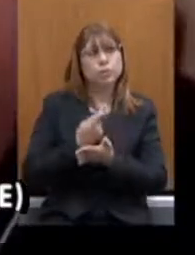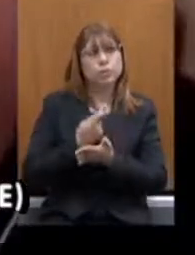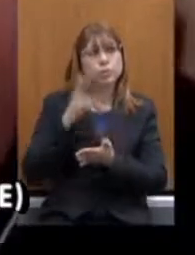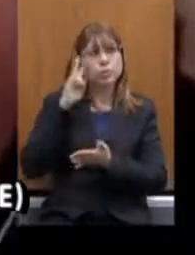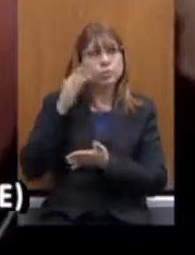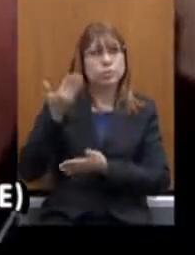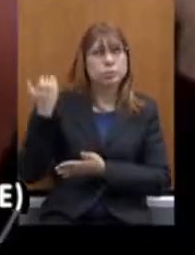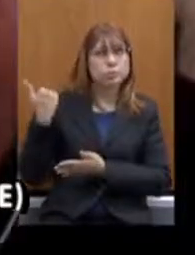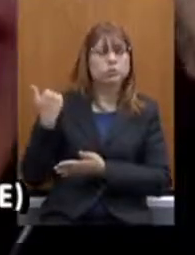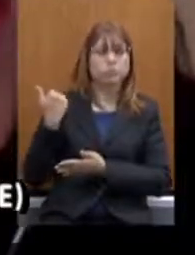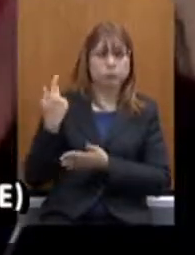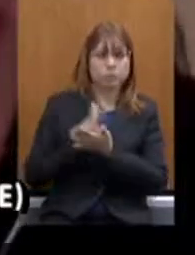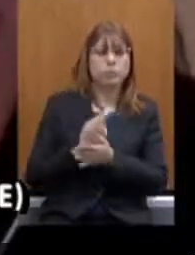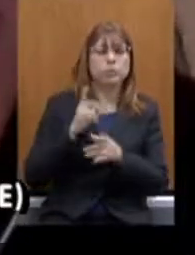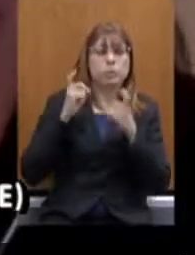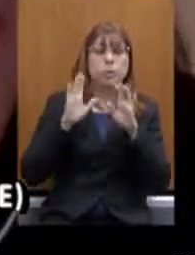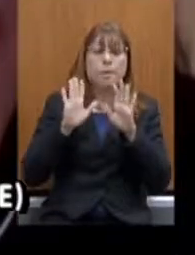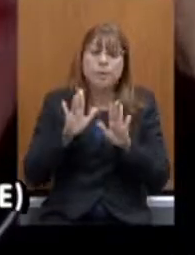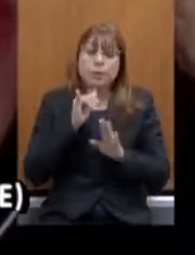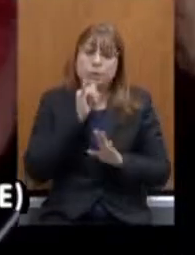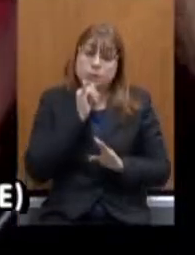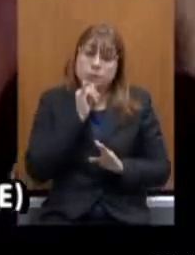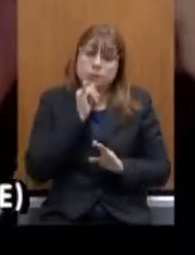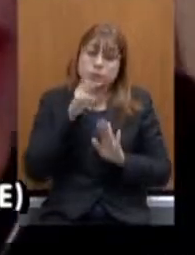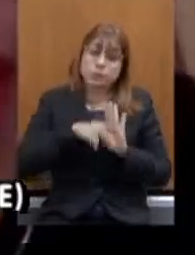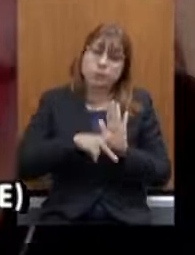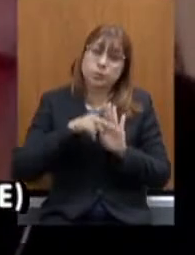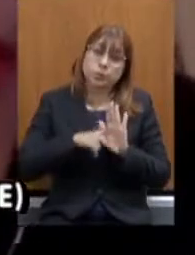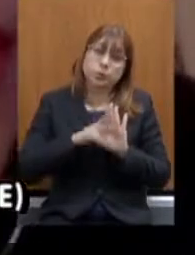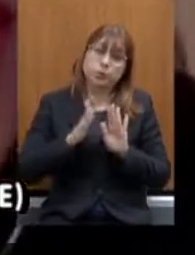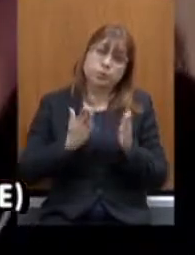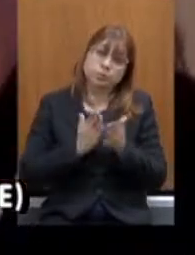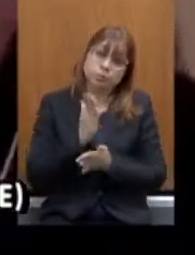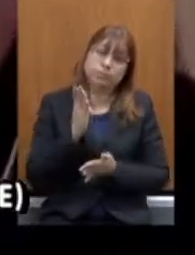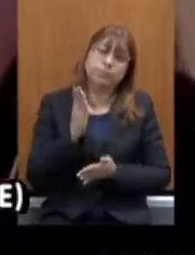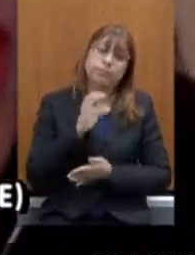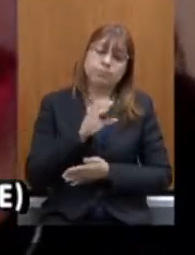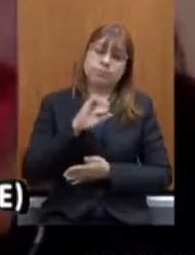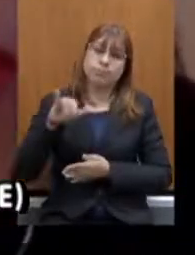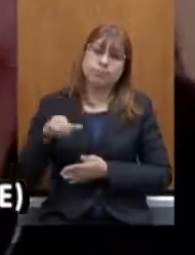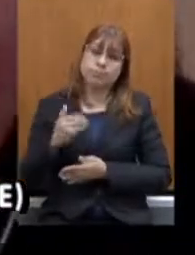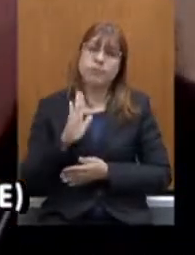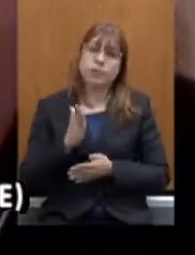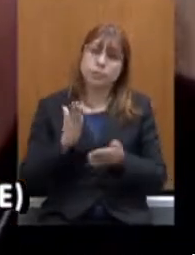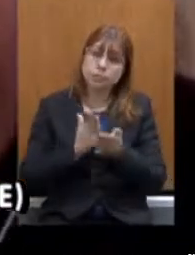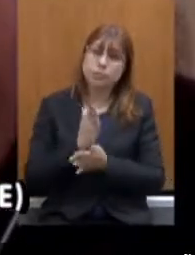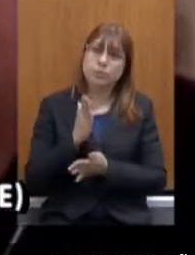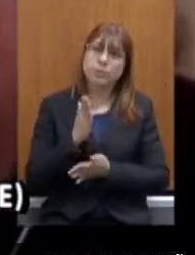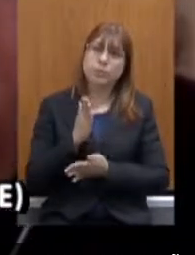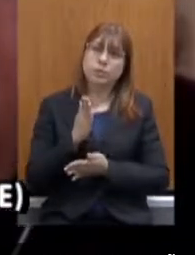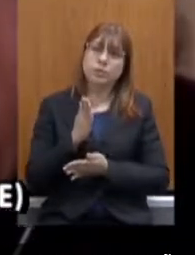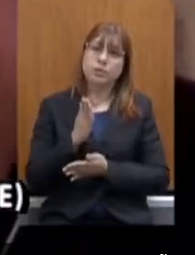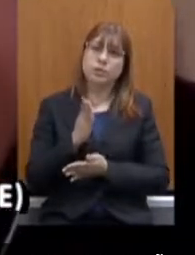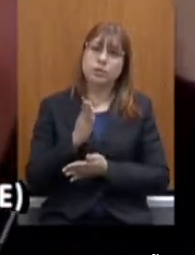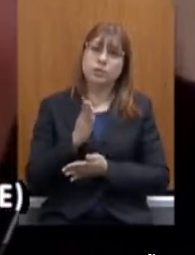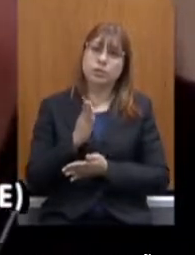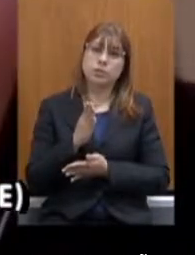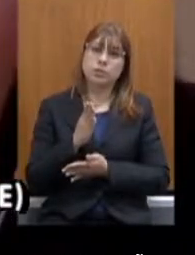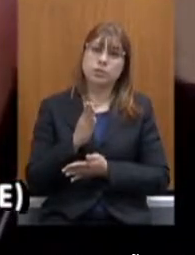segunda-feira infelizmente né o projeto já tinha sido aprovado na ccj já tinha sido aprovado na